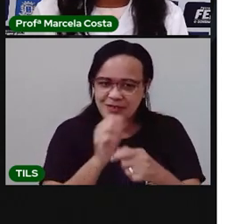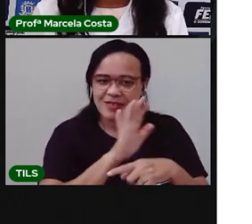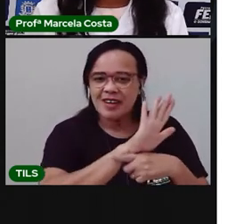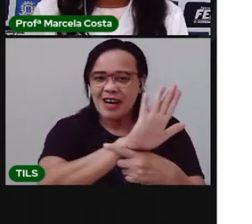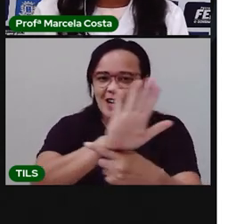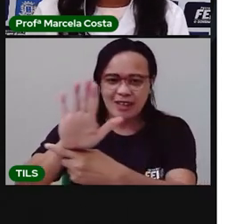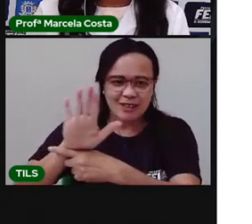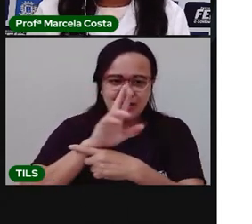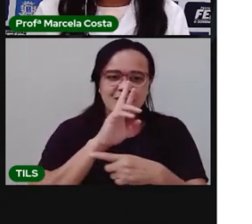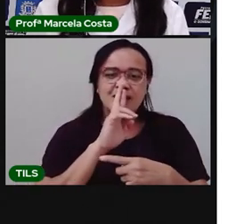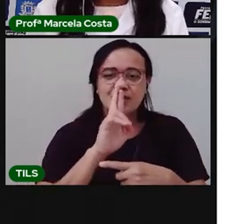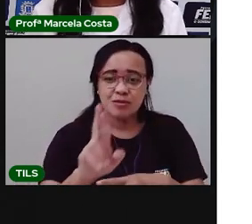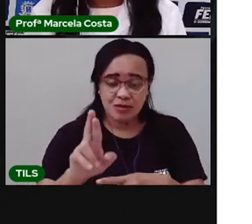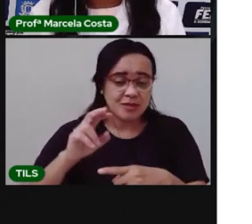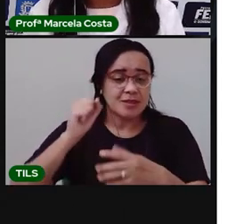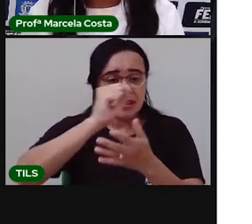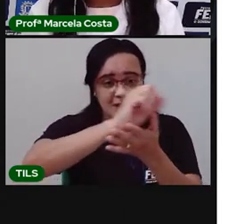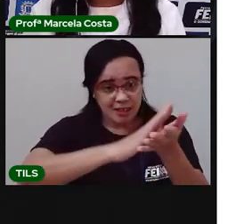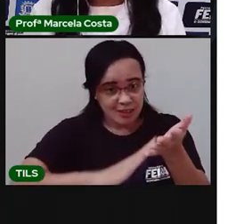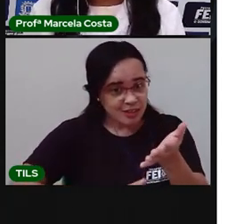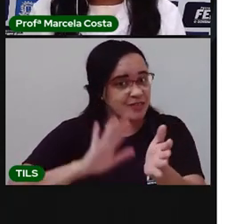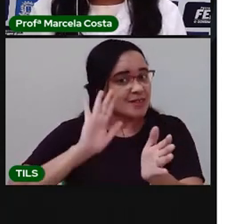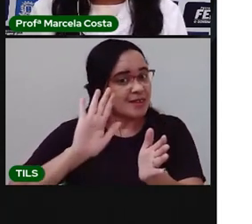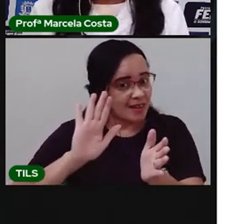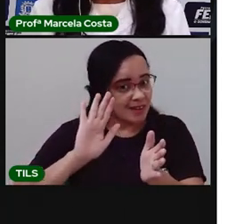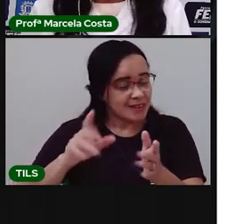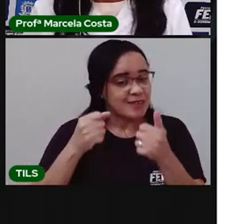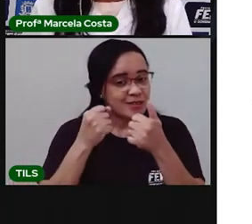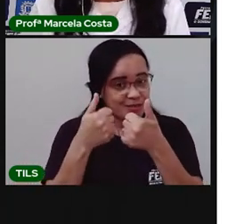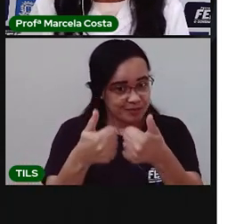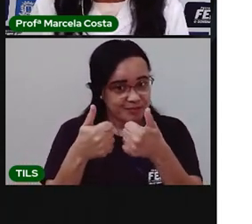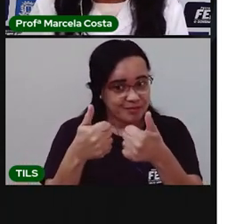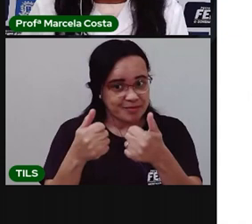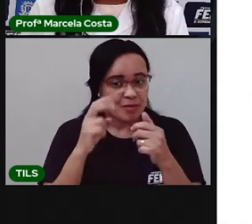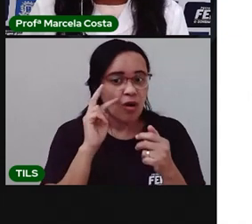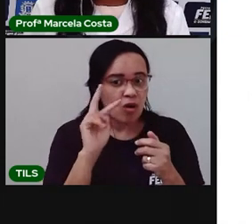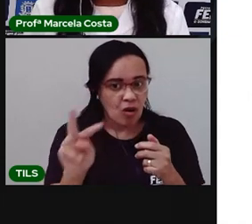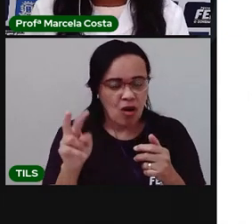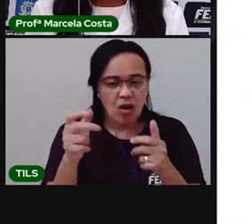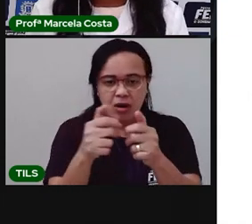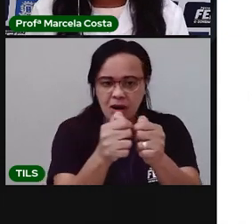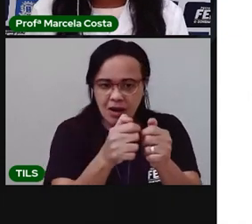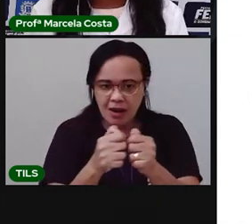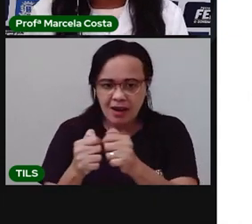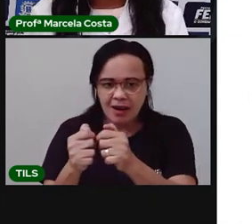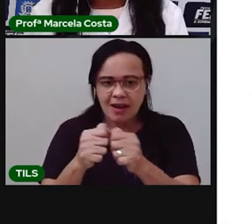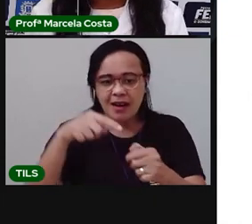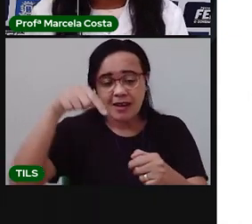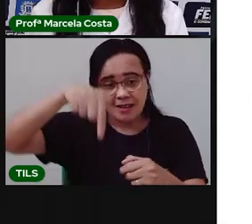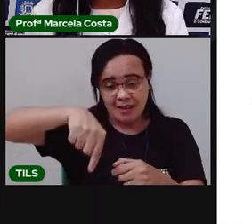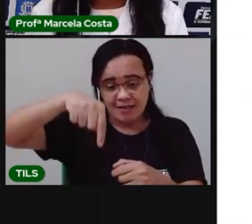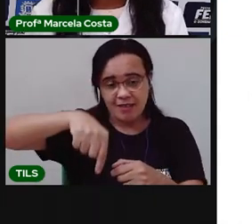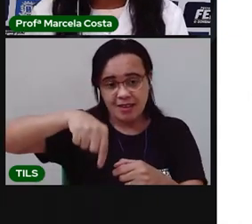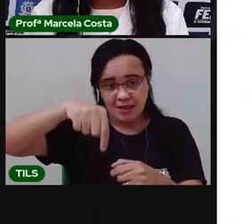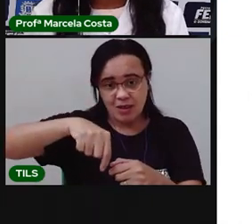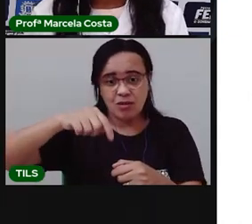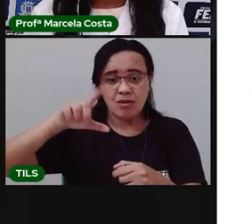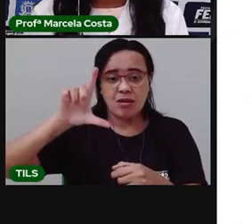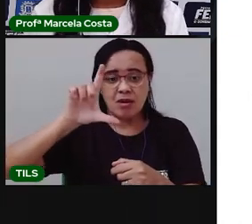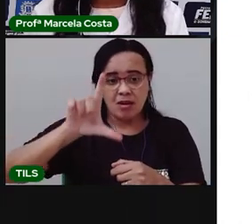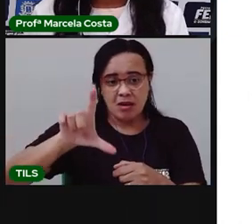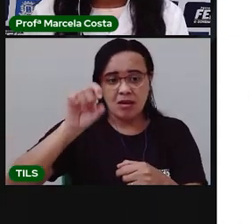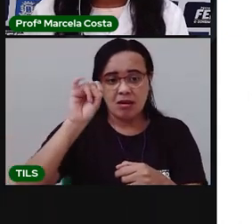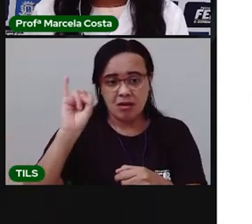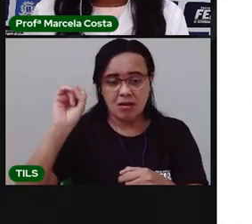a responder a nossa atividade daqui a pouco, tá? Olha o link que está aqui na nossa apresentação.